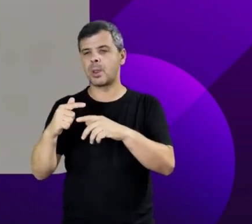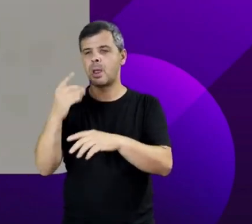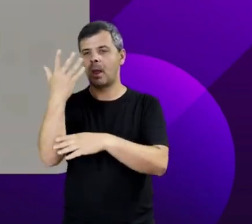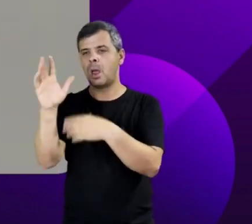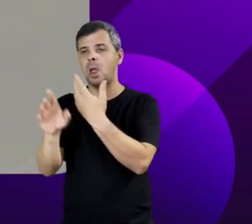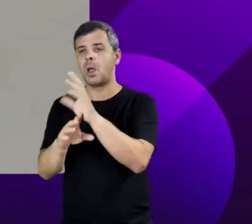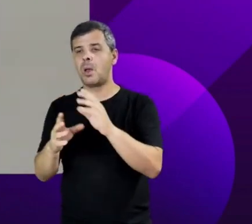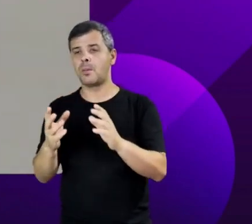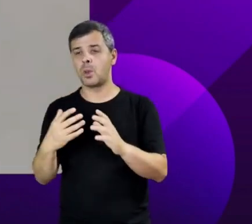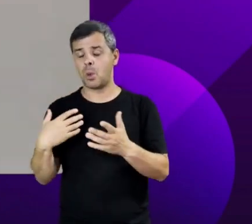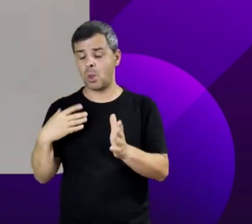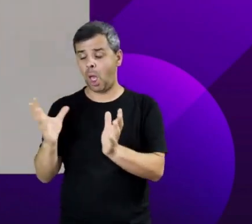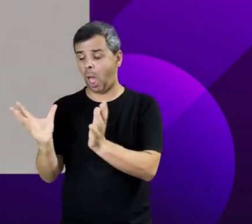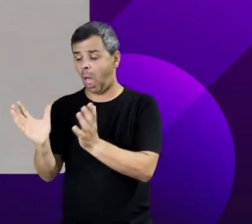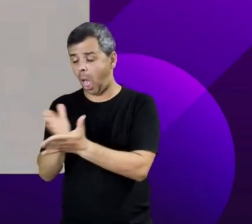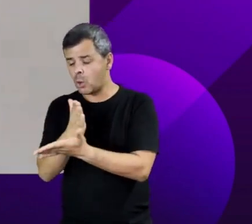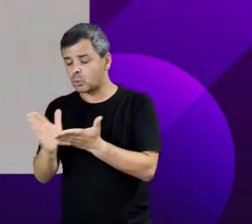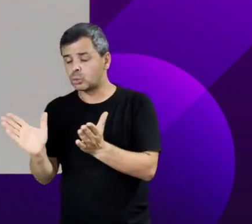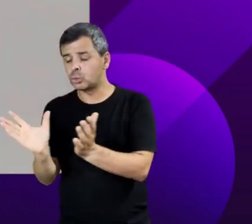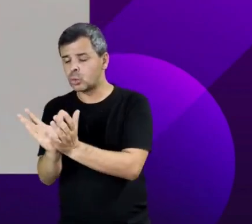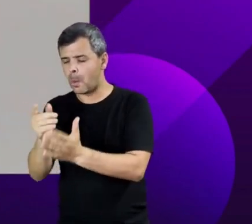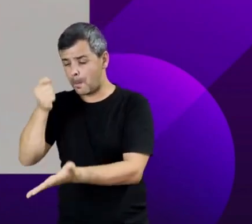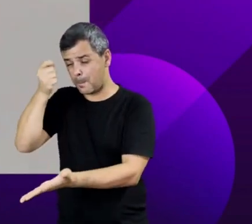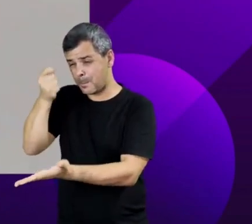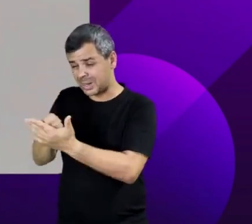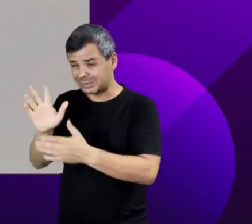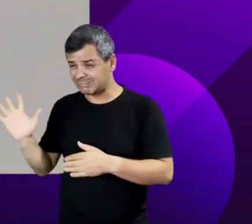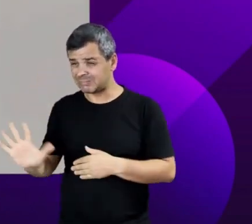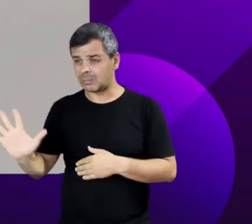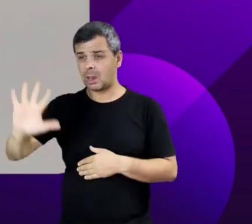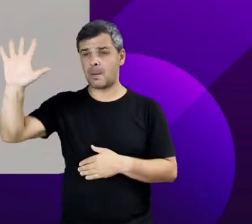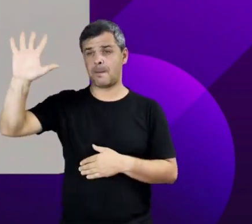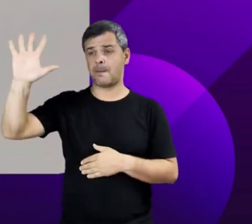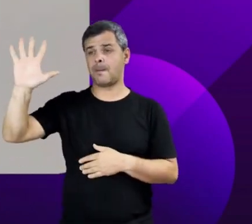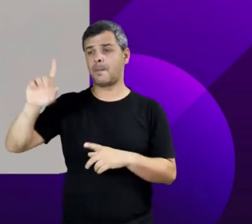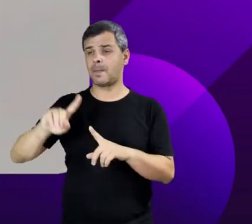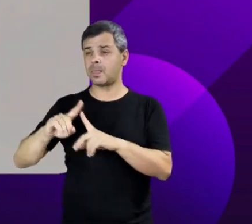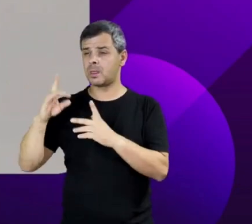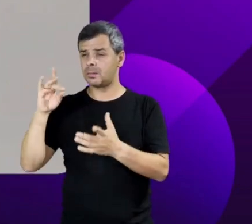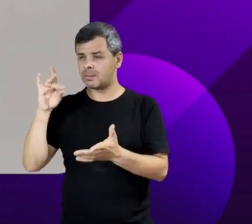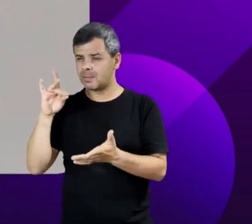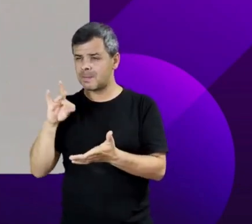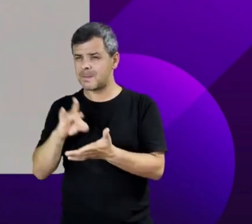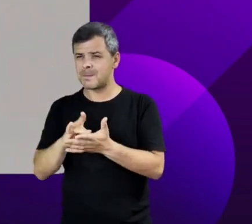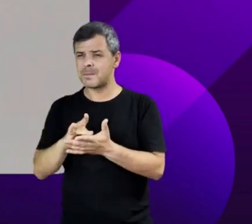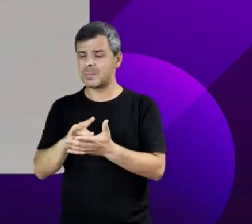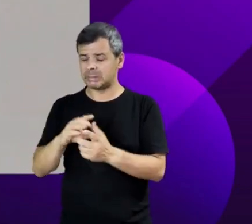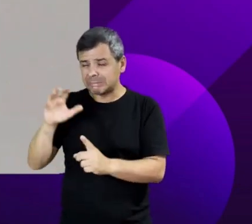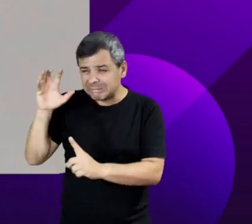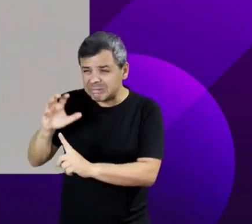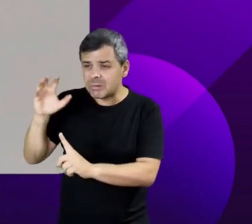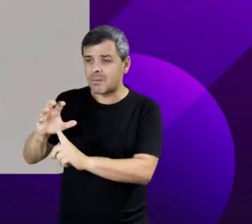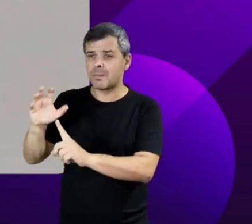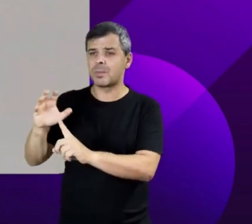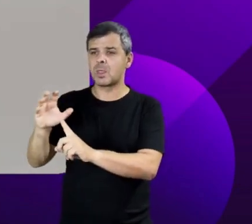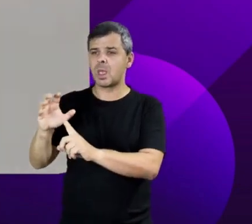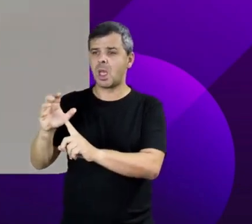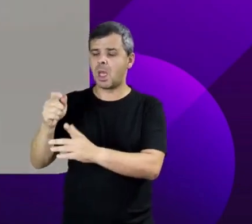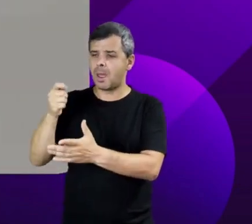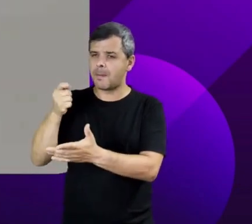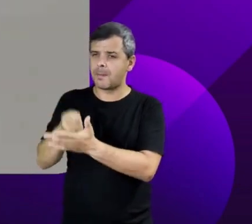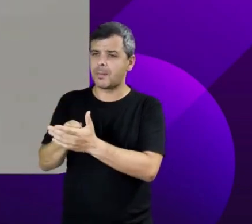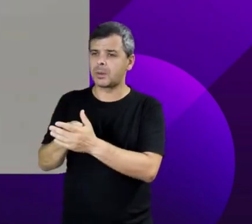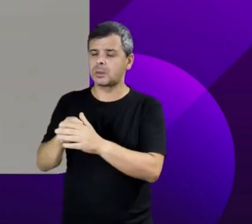seja, alguns grupos pagam mais caro e pagam de forma mais intensa a conta